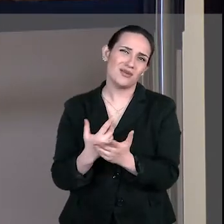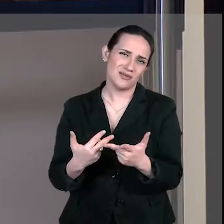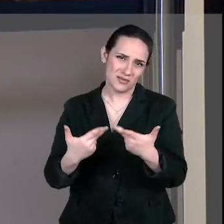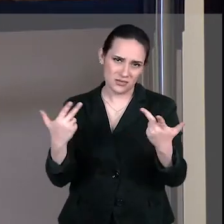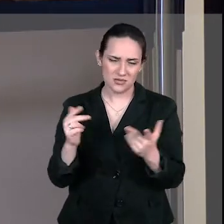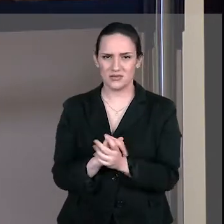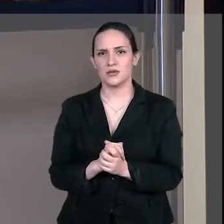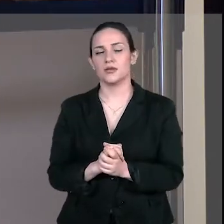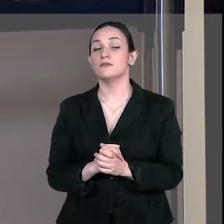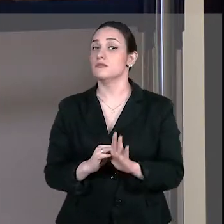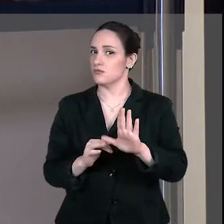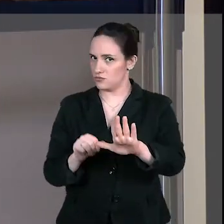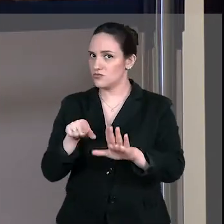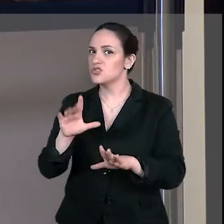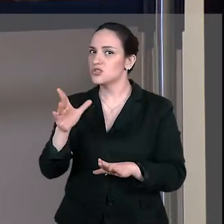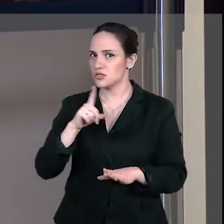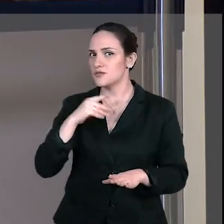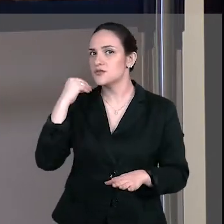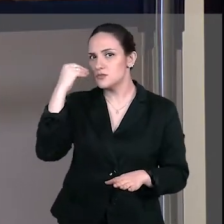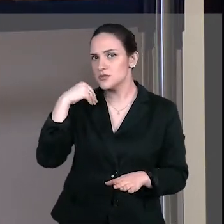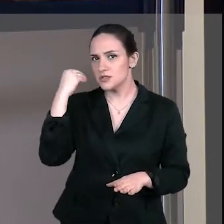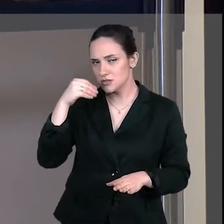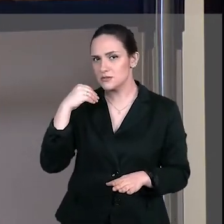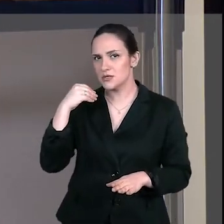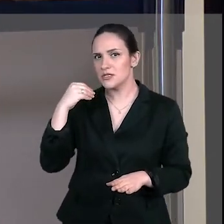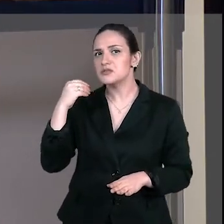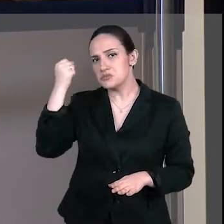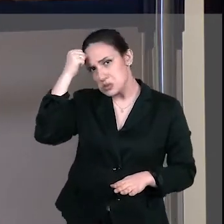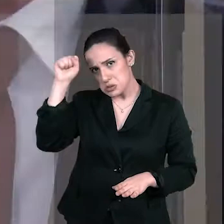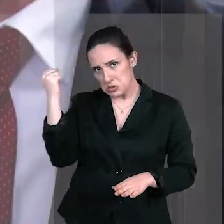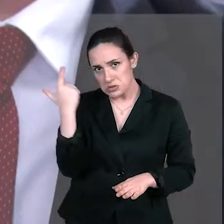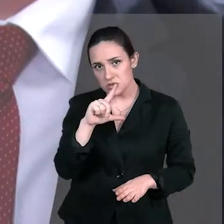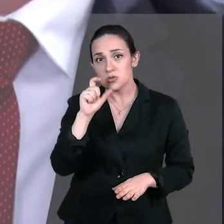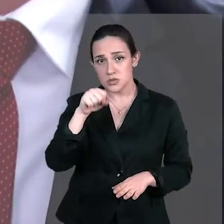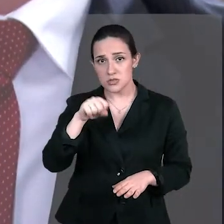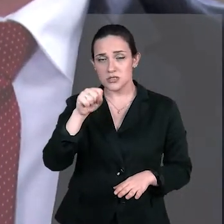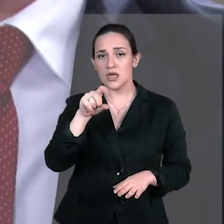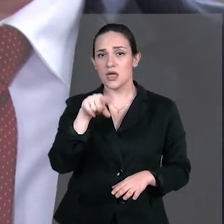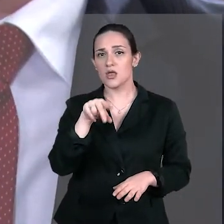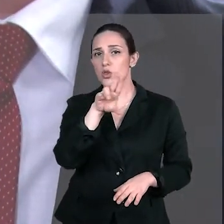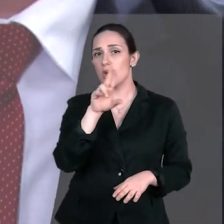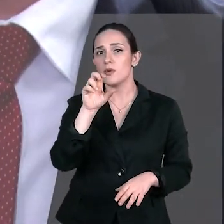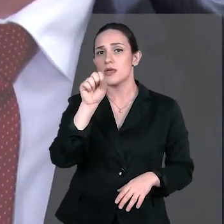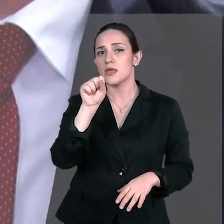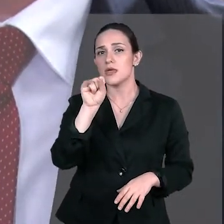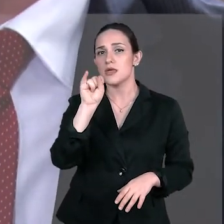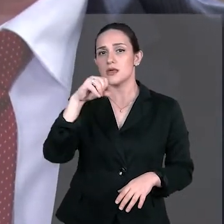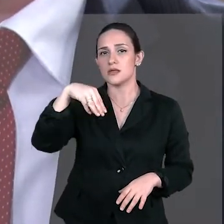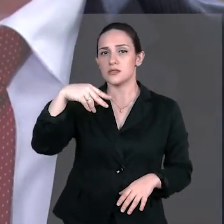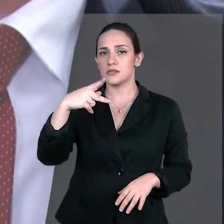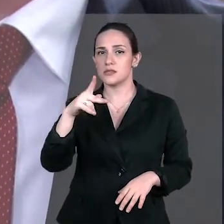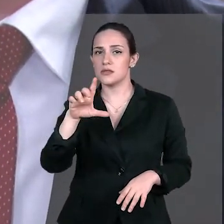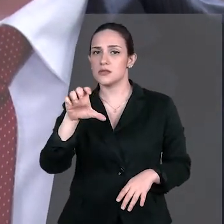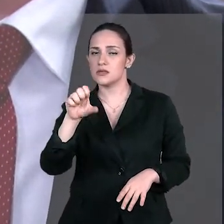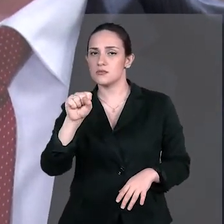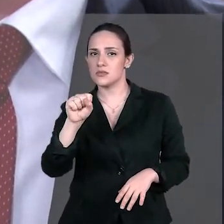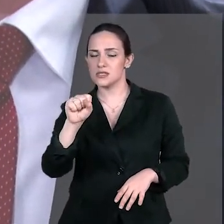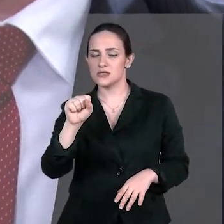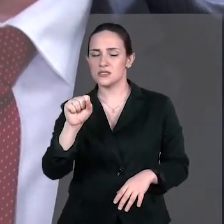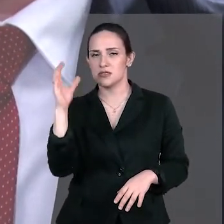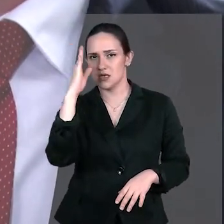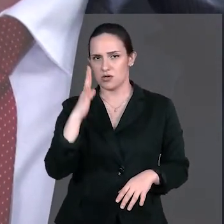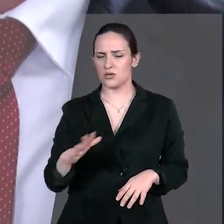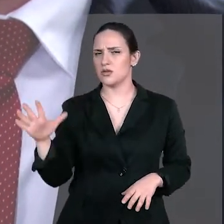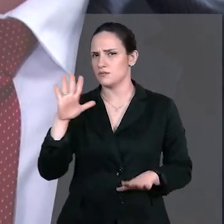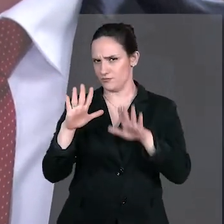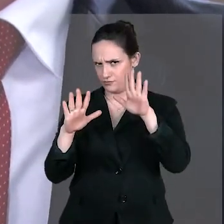uma experiência de sucesso com isso no Brasil, que foi o Simples, né? Isso, Simples Nacional. No que isso se aproximaria do